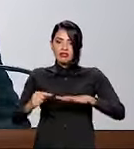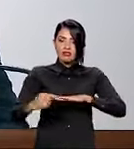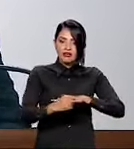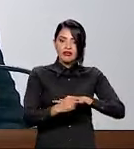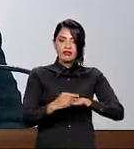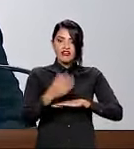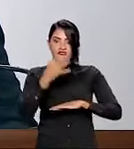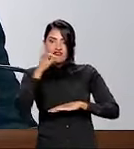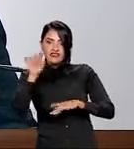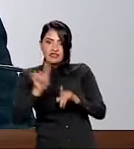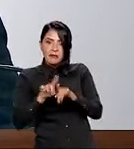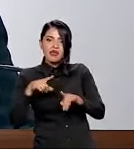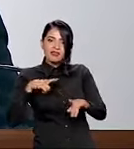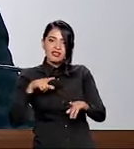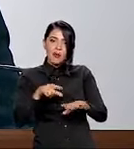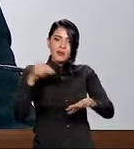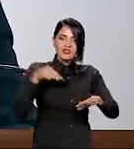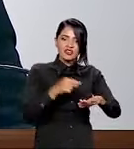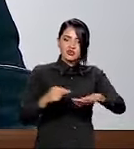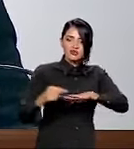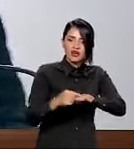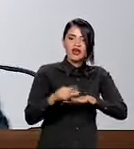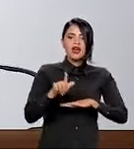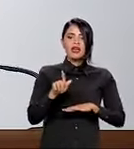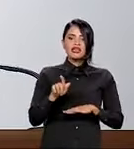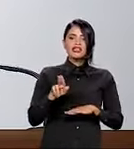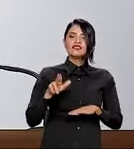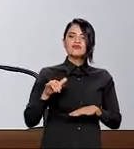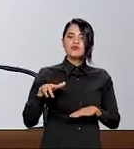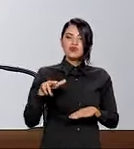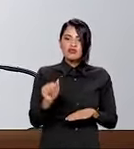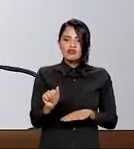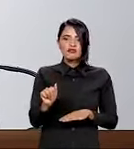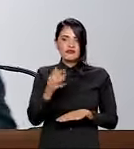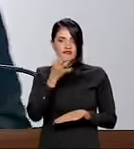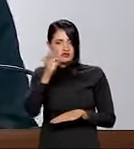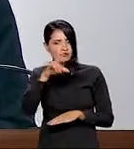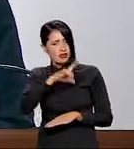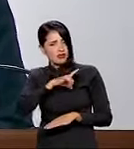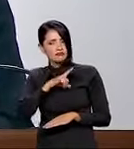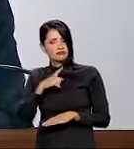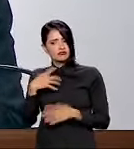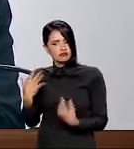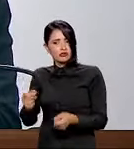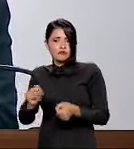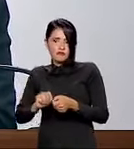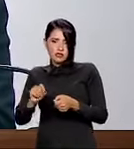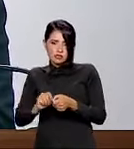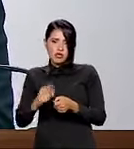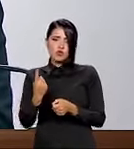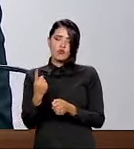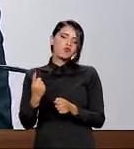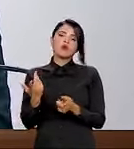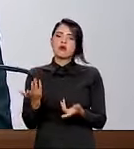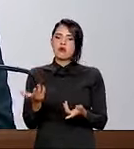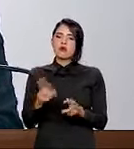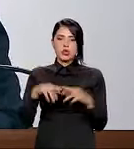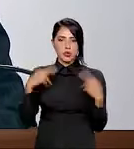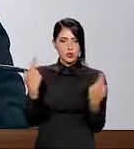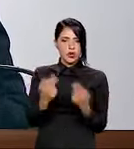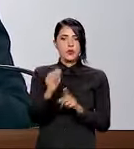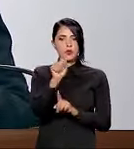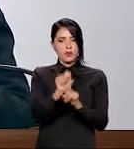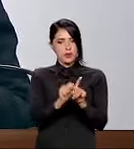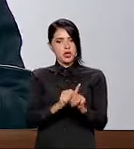tem um pedaço na Guiana, que é a Guiana francesa. Então, o que, que nós fizemos? Vamos fazer uma reunião em